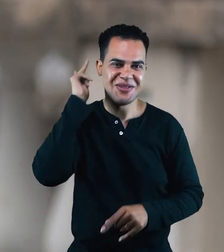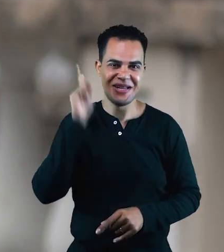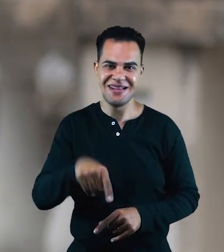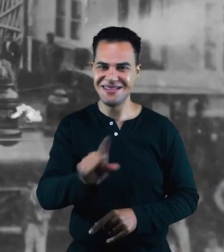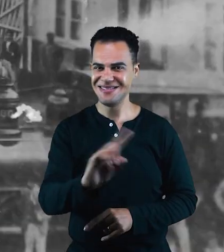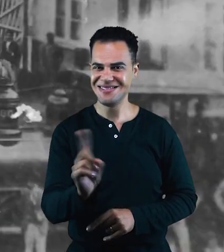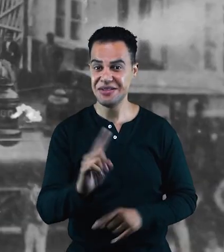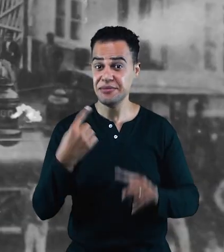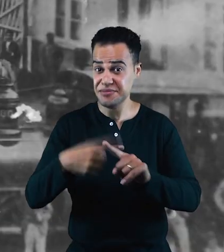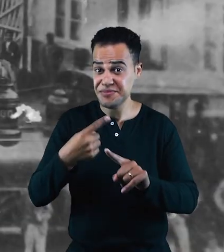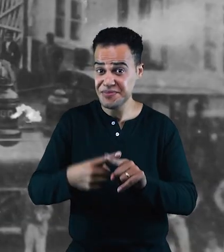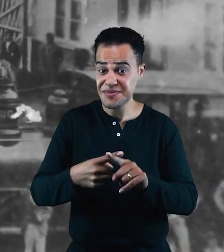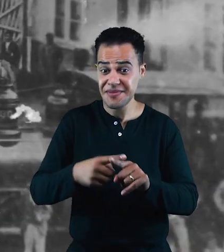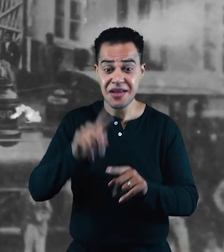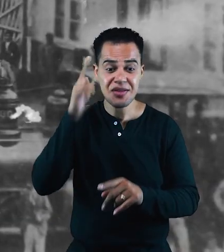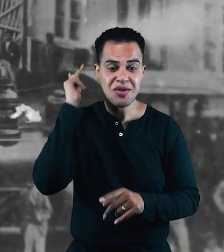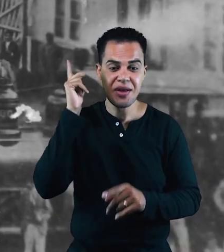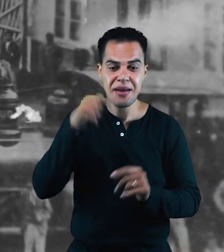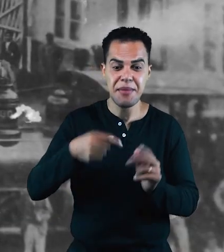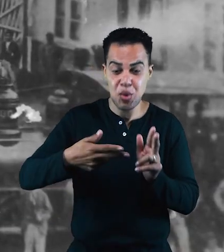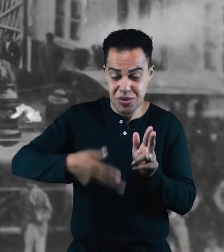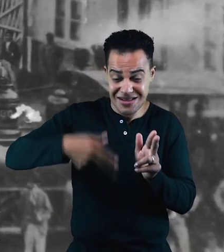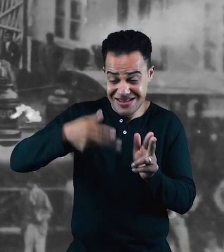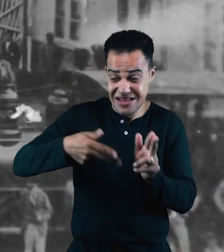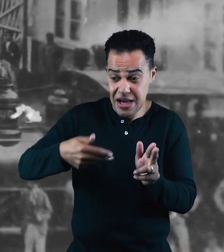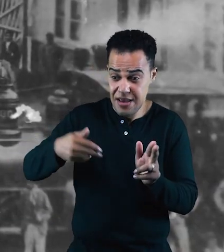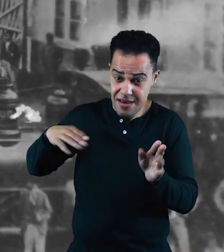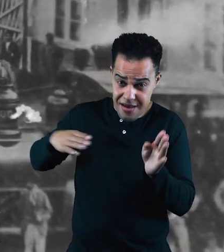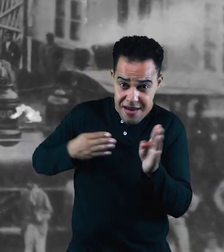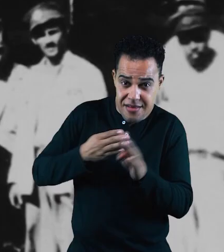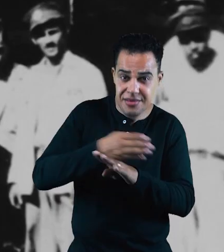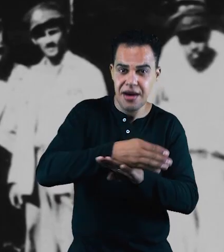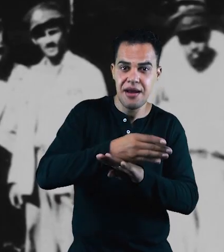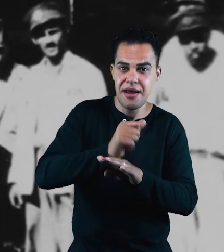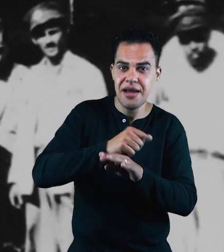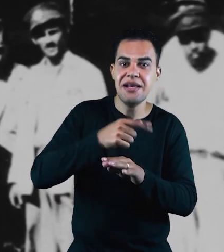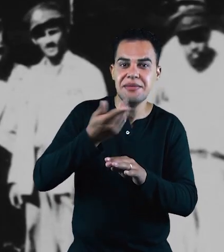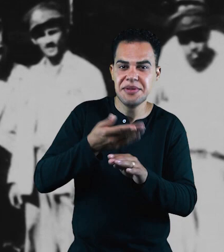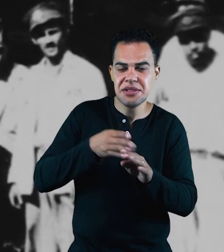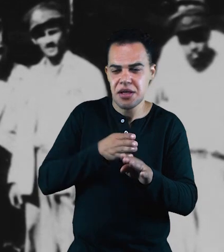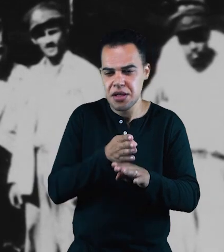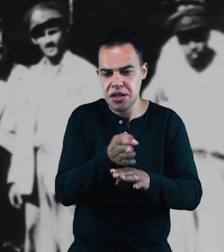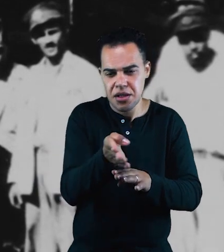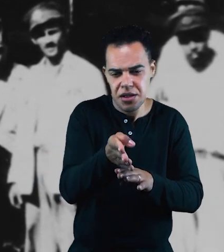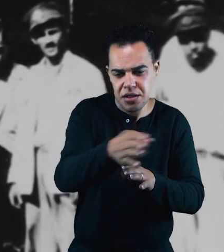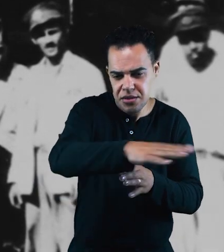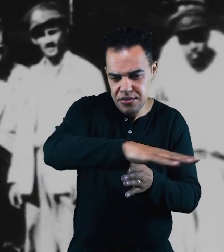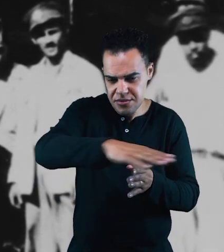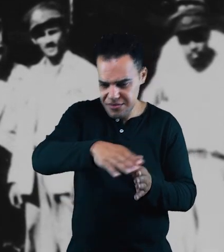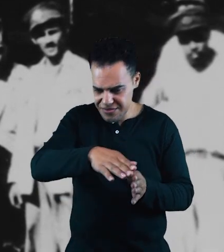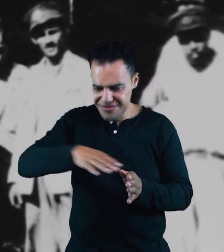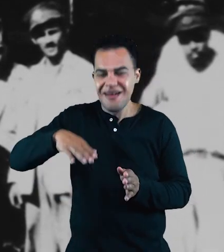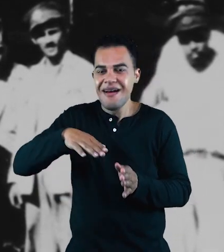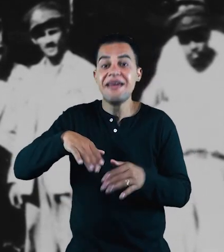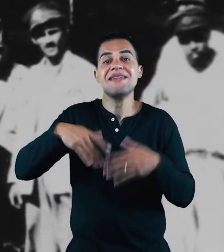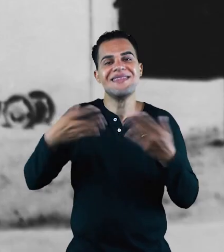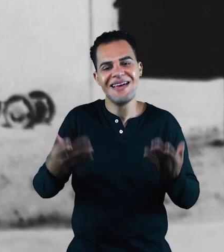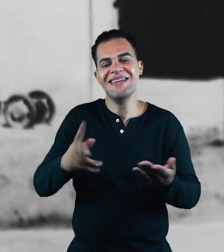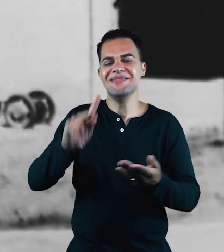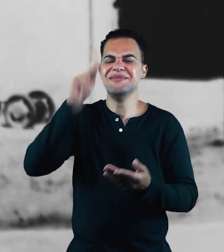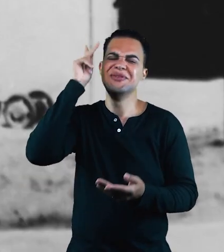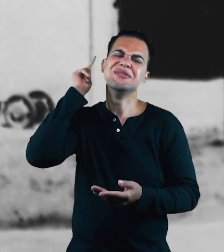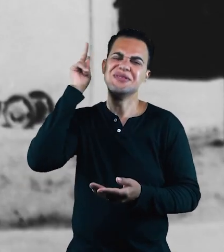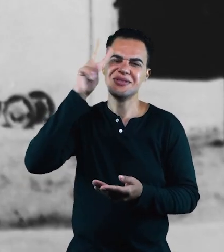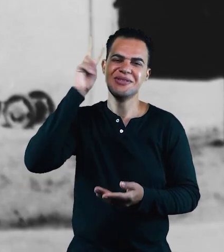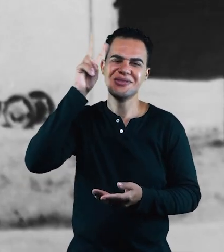essa. A história era que para o trem entrar aqui, ele tinha que ir lá embaixo e voltar de marcha ré. E aí pegou essa história,